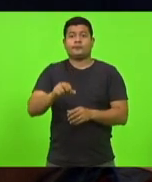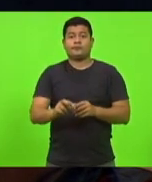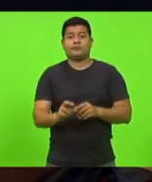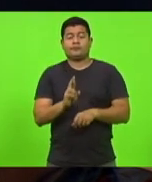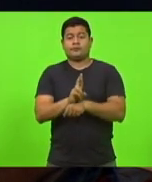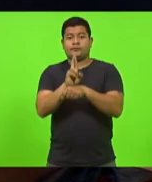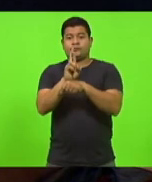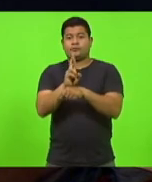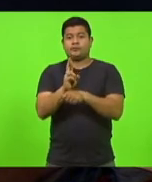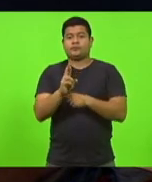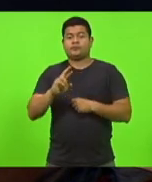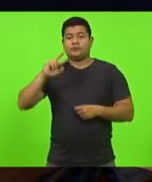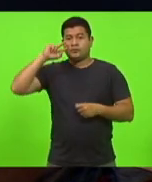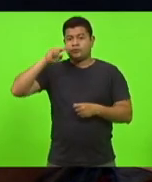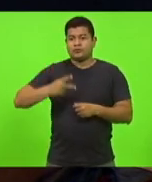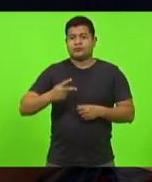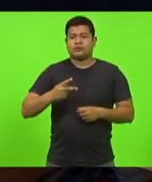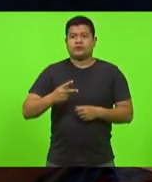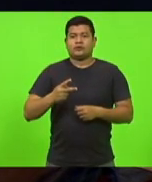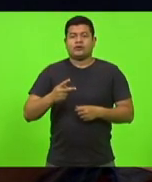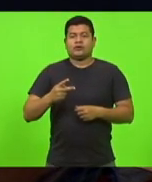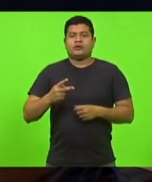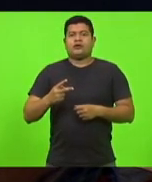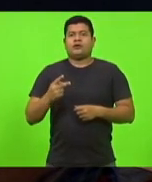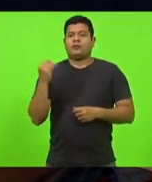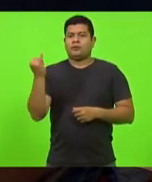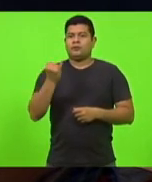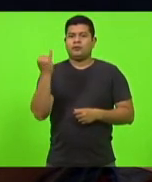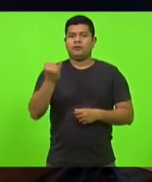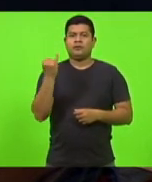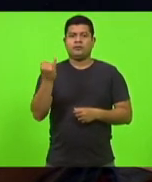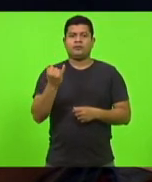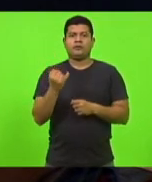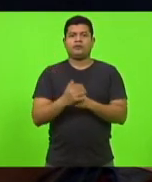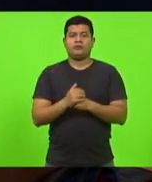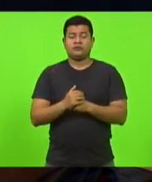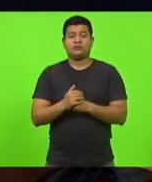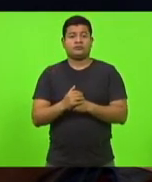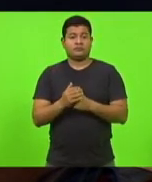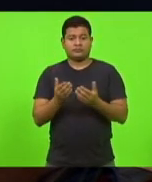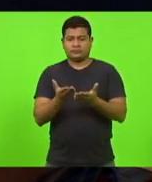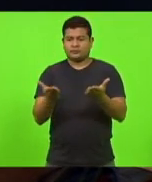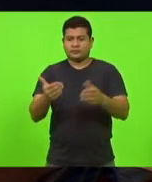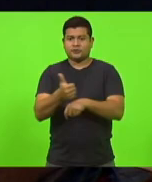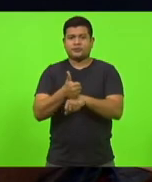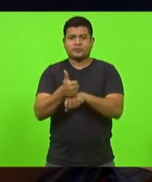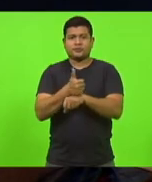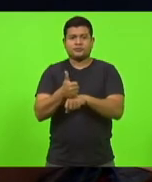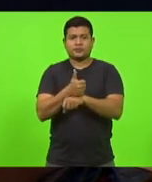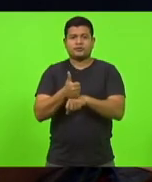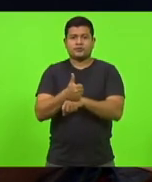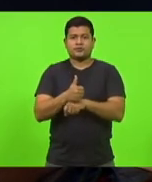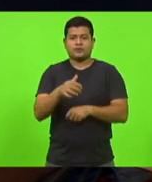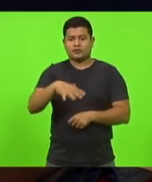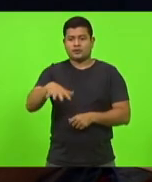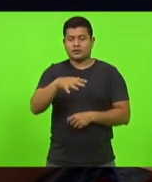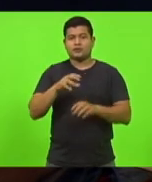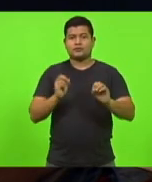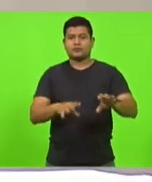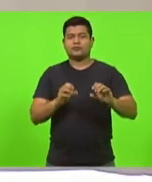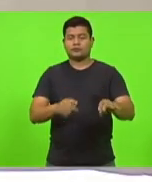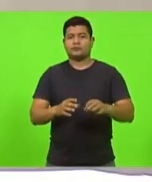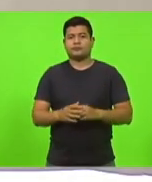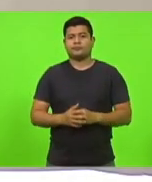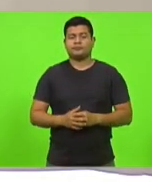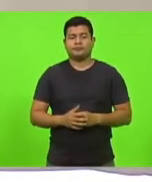recomeço, de um reconhecimento da importância do Magistério Público Estadual do nosso Estado. Com a palavra o deputado